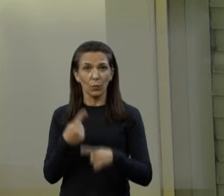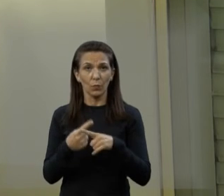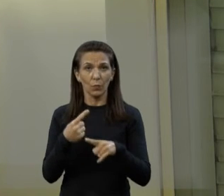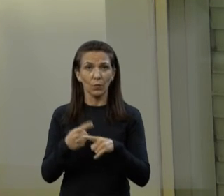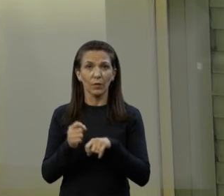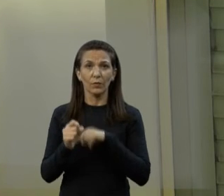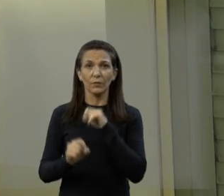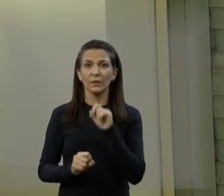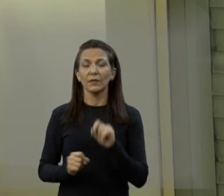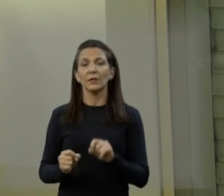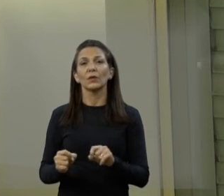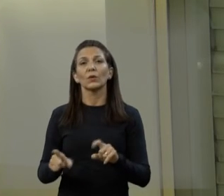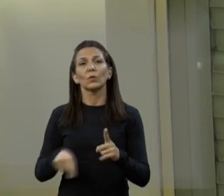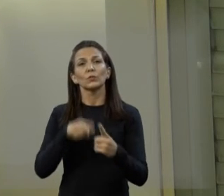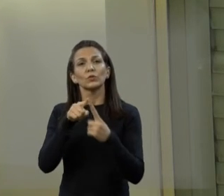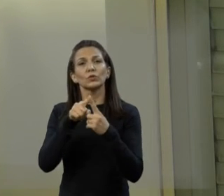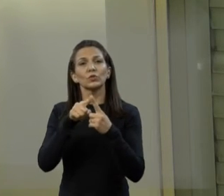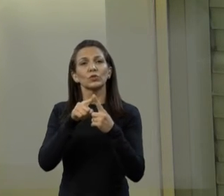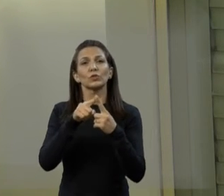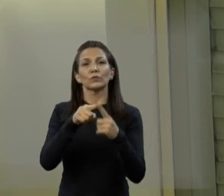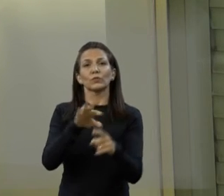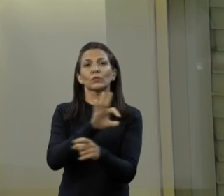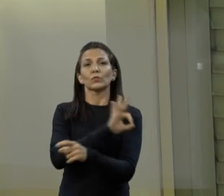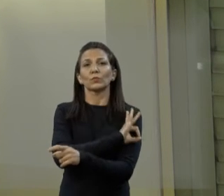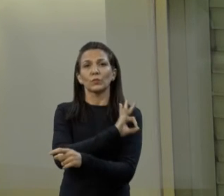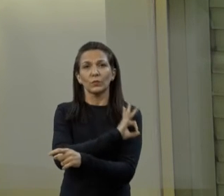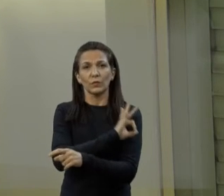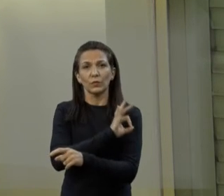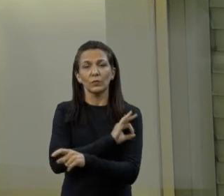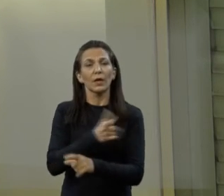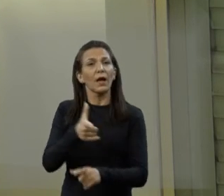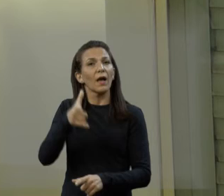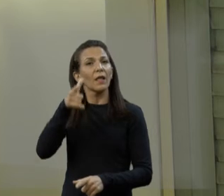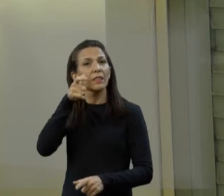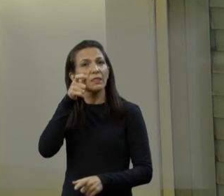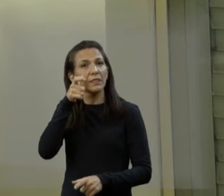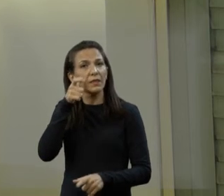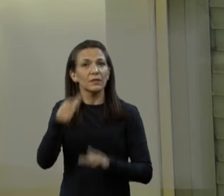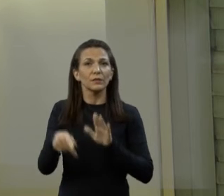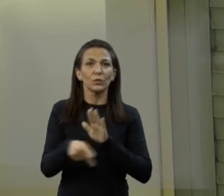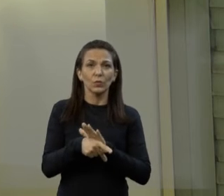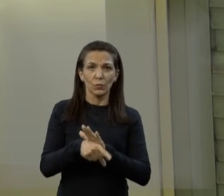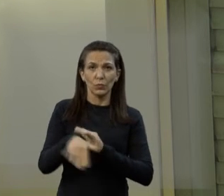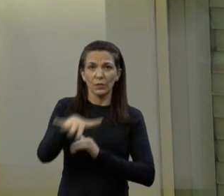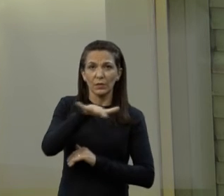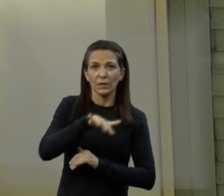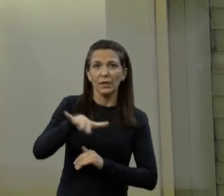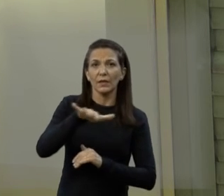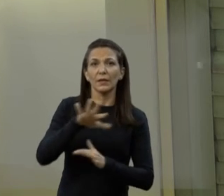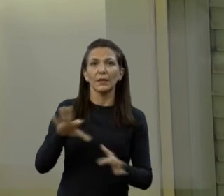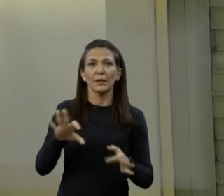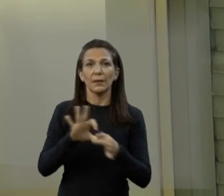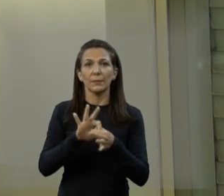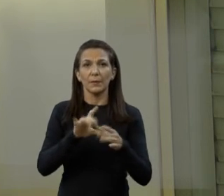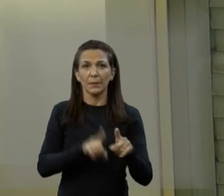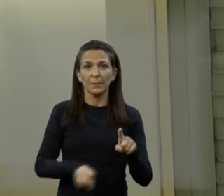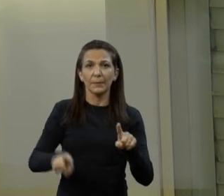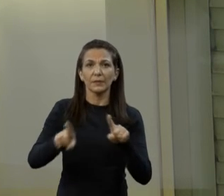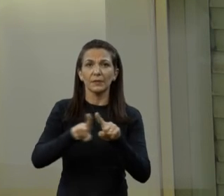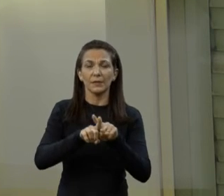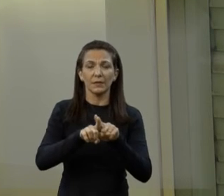em que Pese a boa intenção do município devemos estar atentos com aqueles que procuraram com base na chamada Parceria